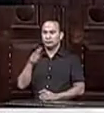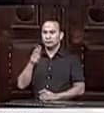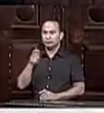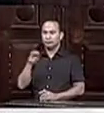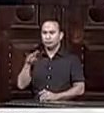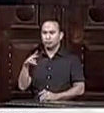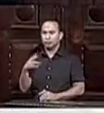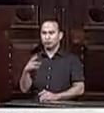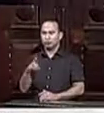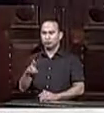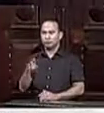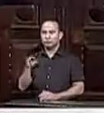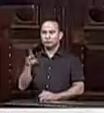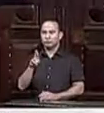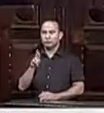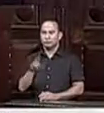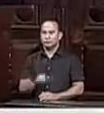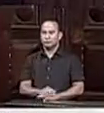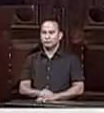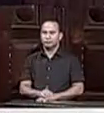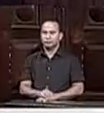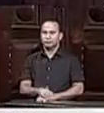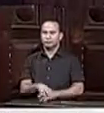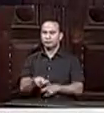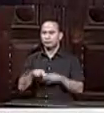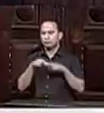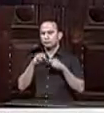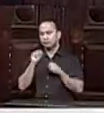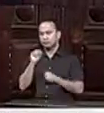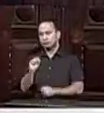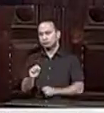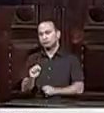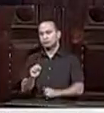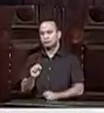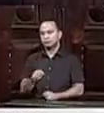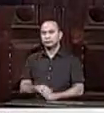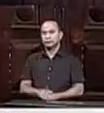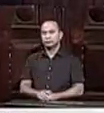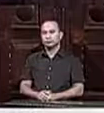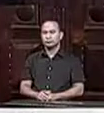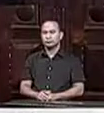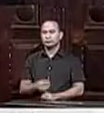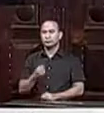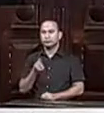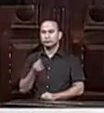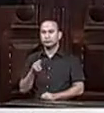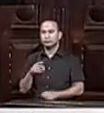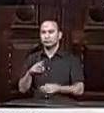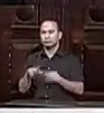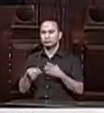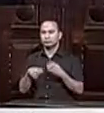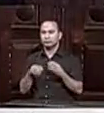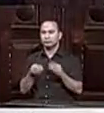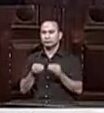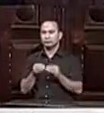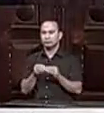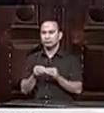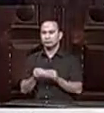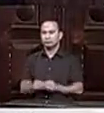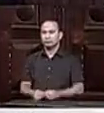reais. Para que este fundo se associe